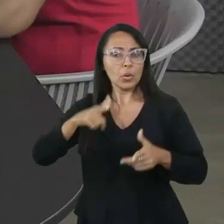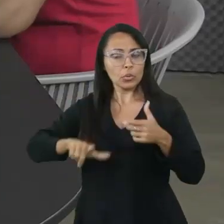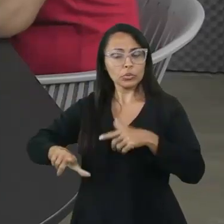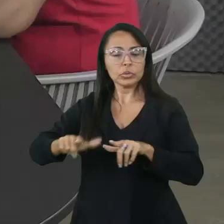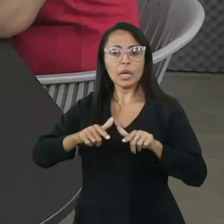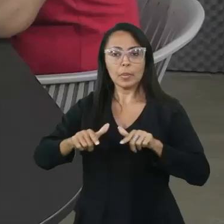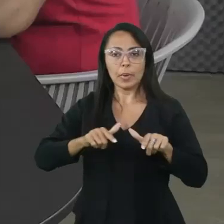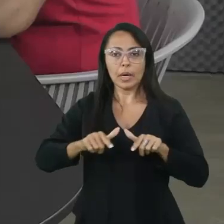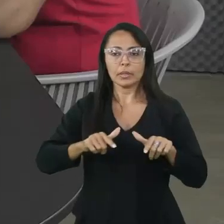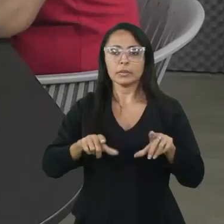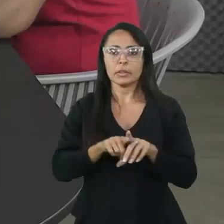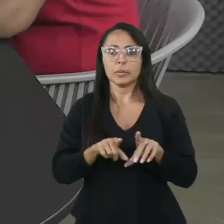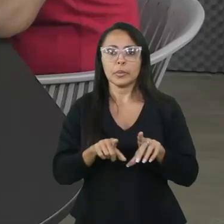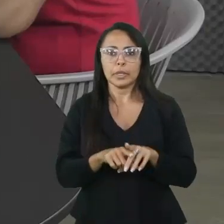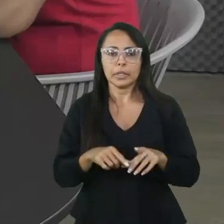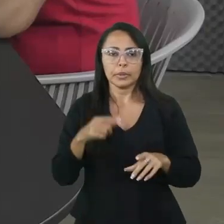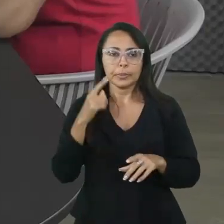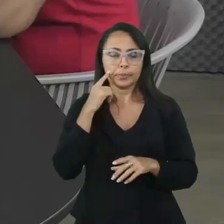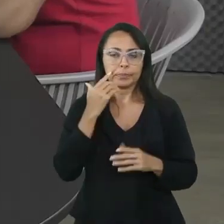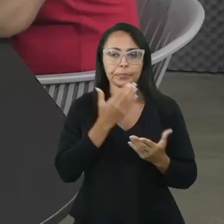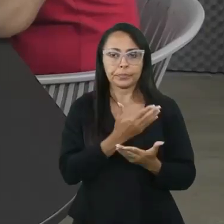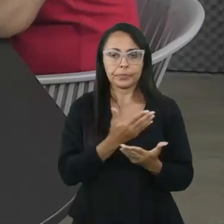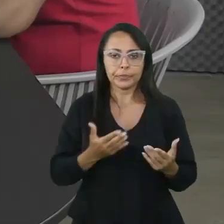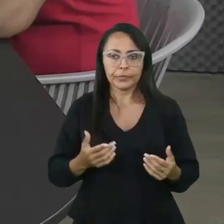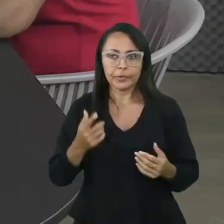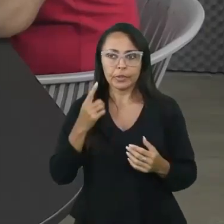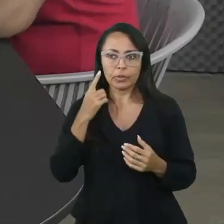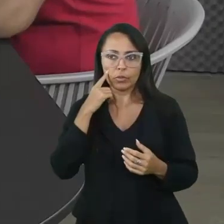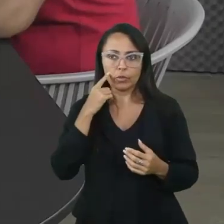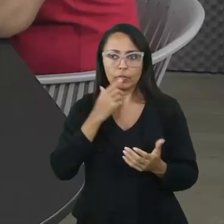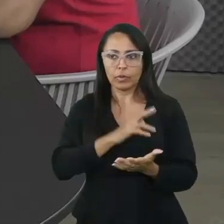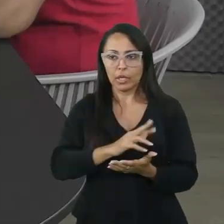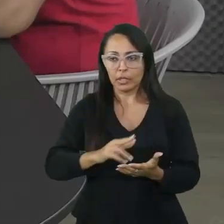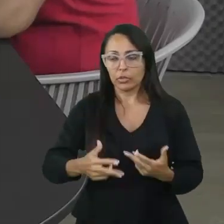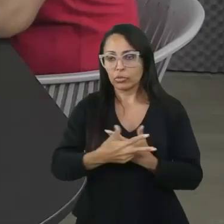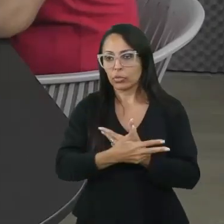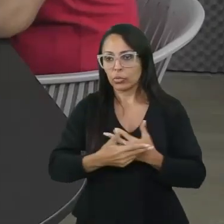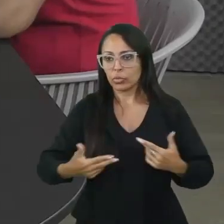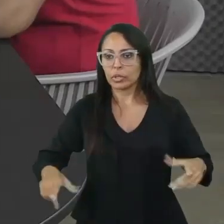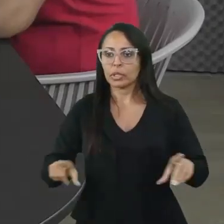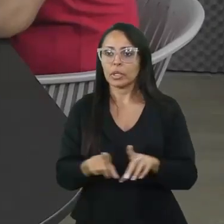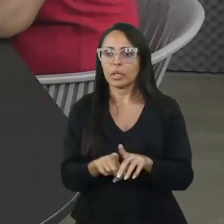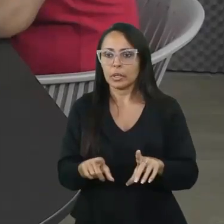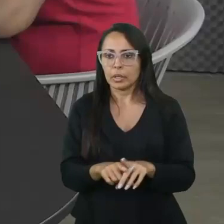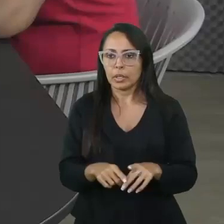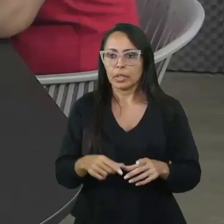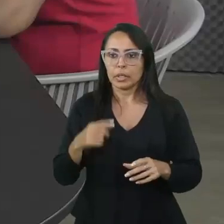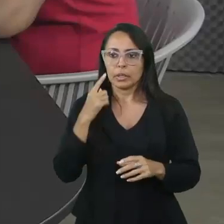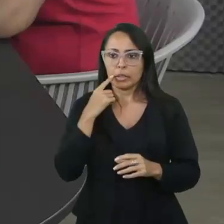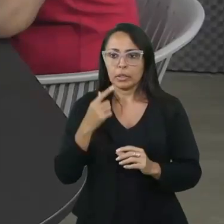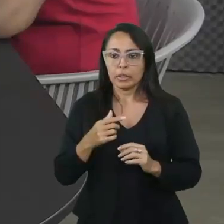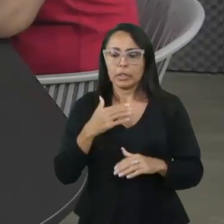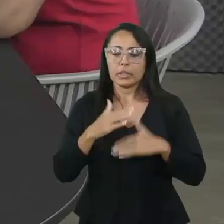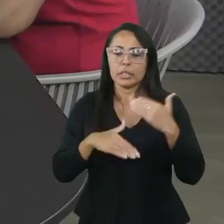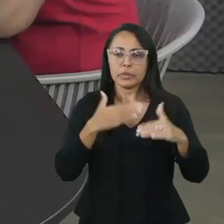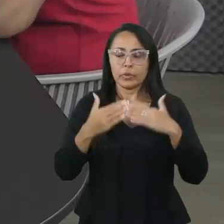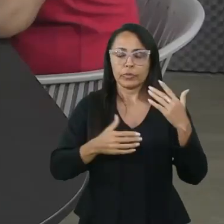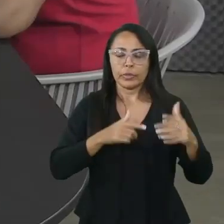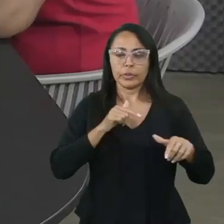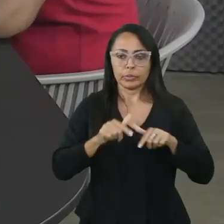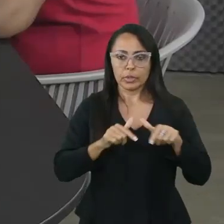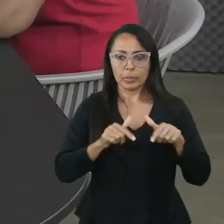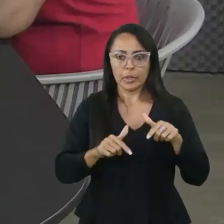trabalham com as marisqueiras da comunidade, Uhum. né? Eu, ao longo de 3 anos lá, desenvolvi um trabalho que